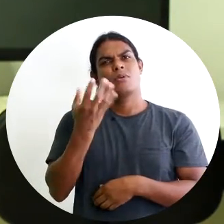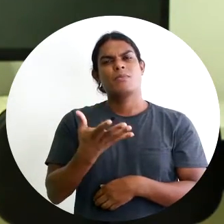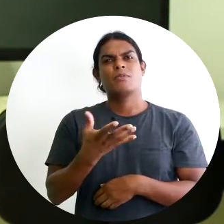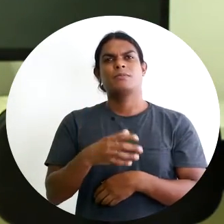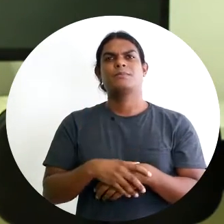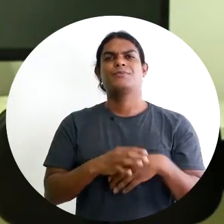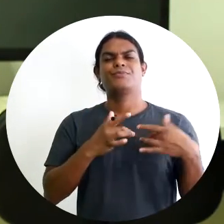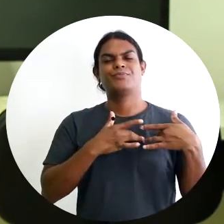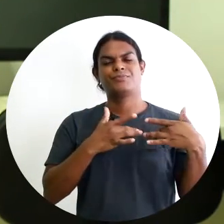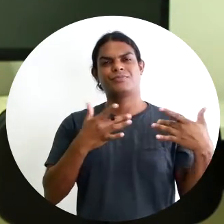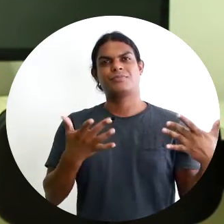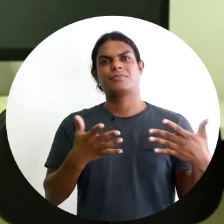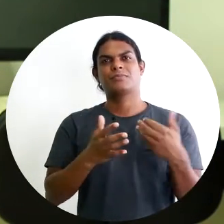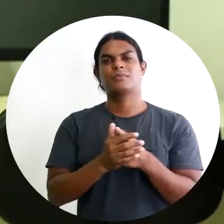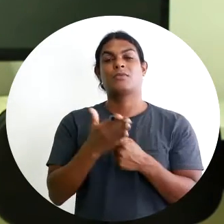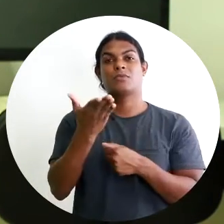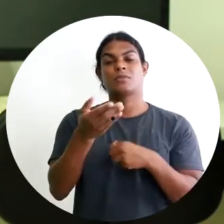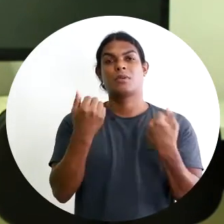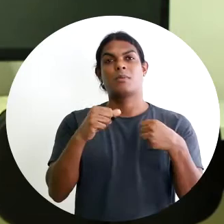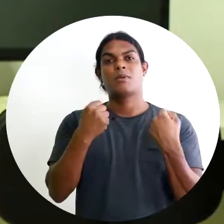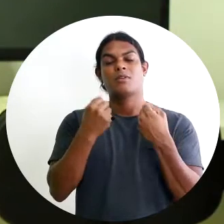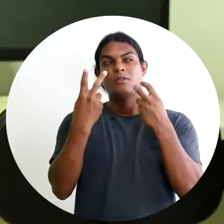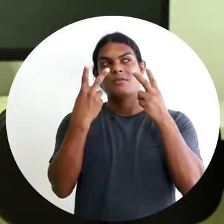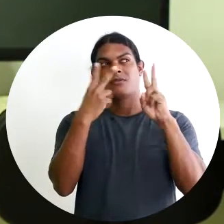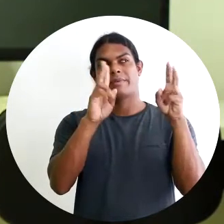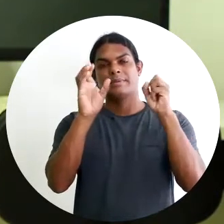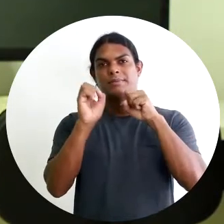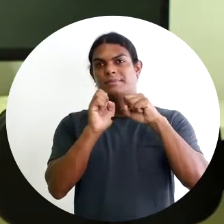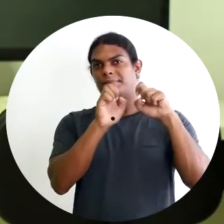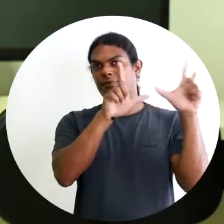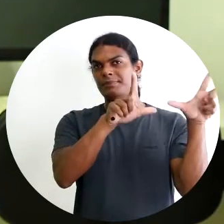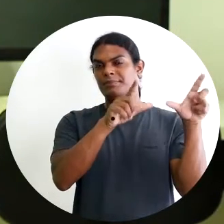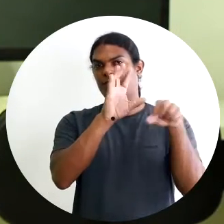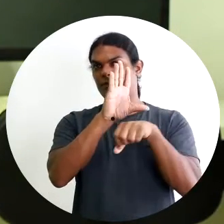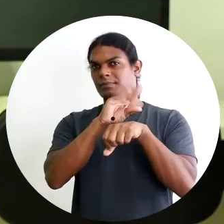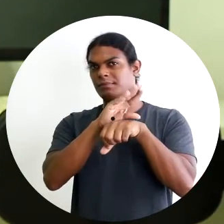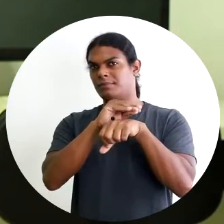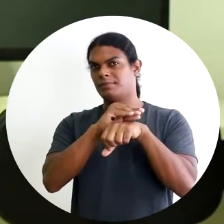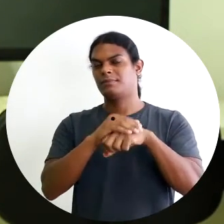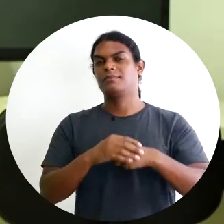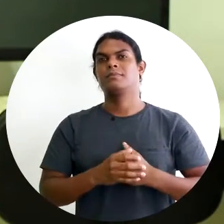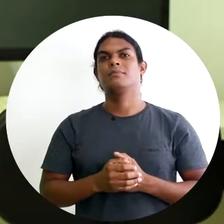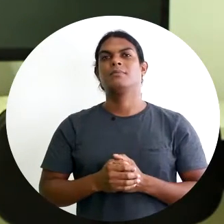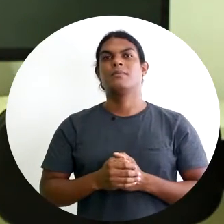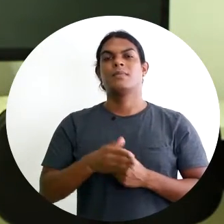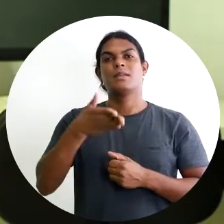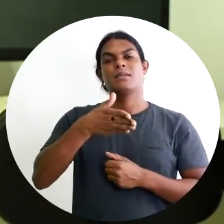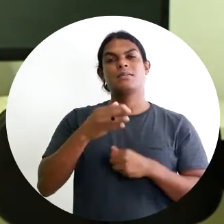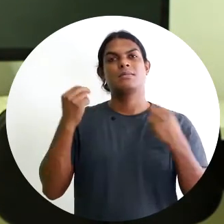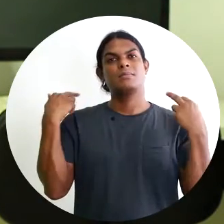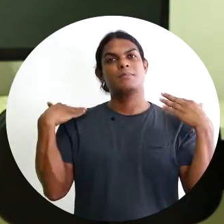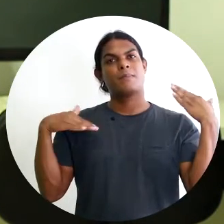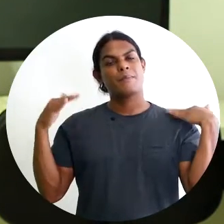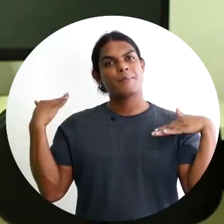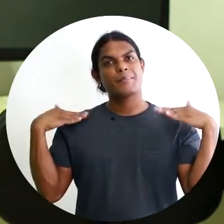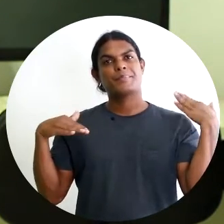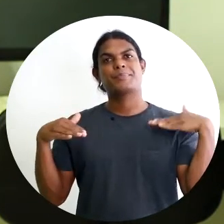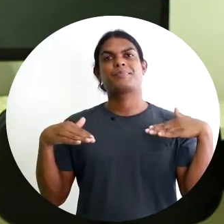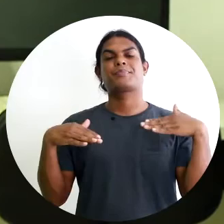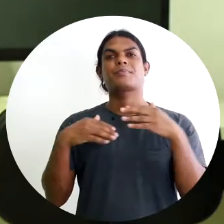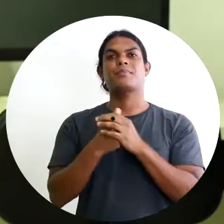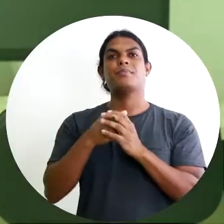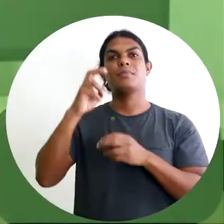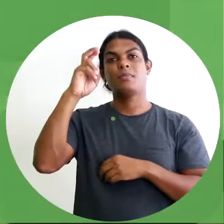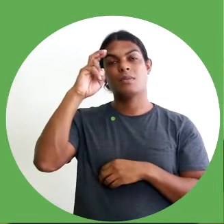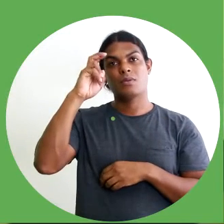informações nos slides, através das imagens que a gente fotografou. Esse passeio é considerado um passeio cultural porque a gente